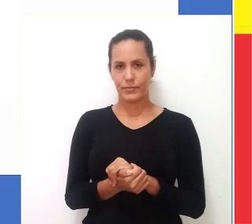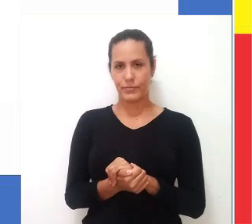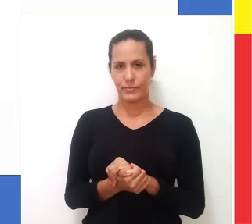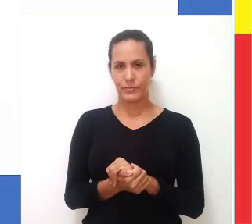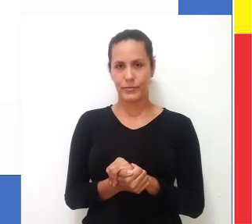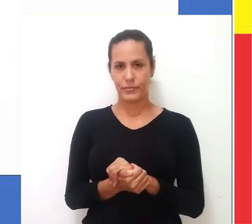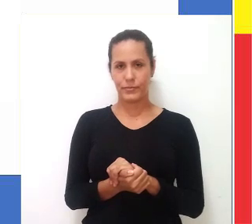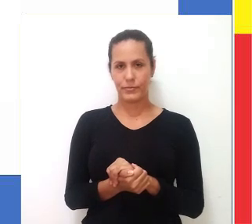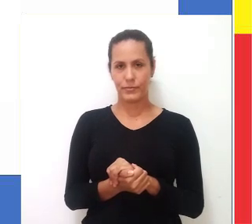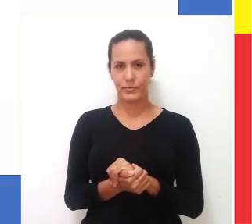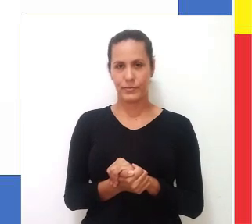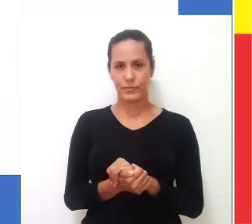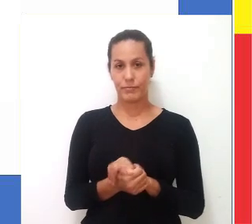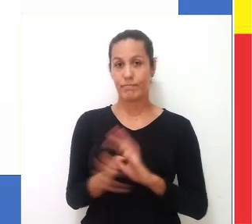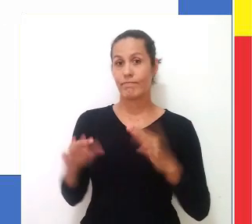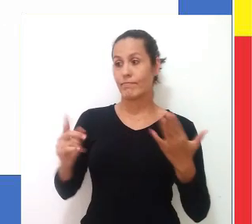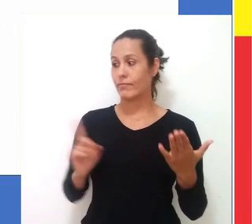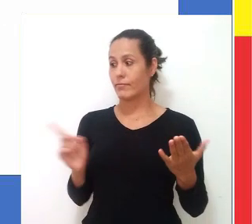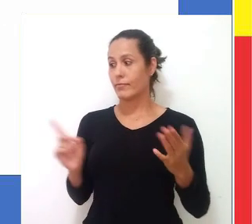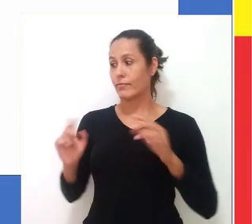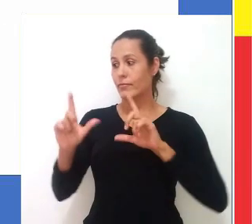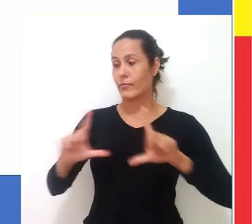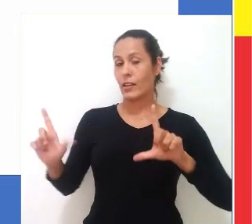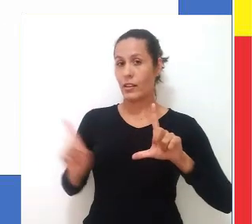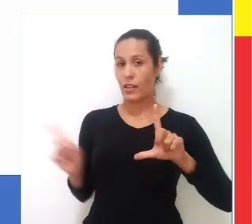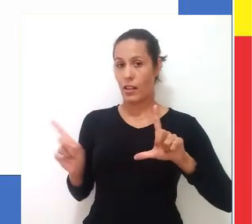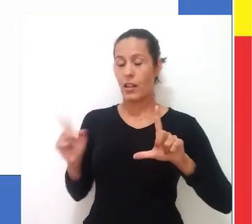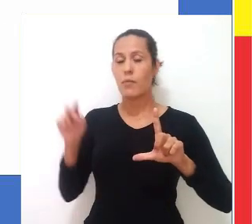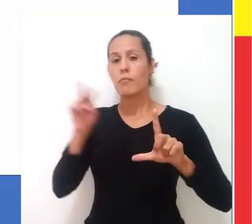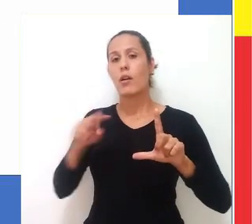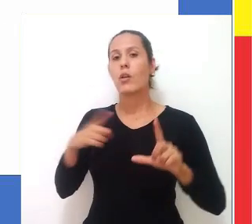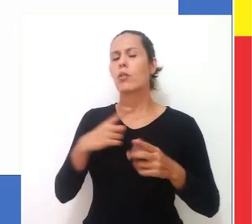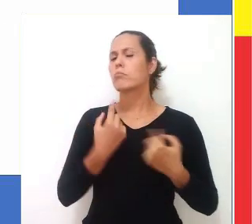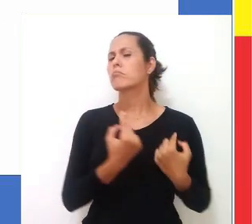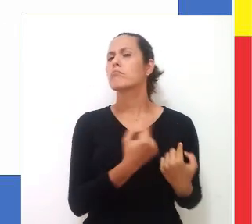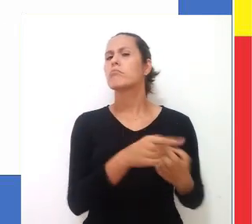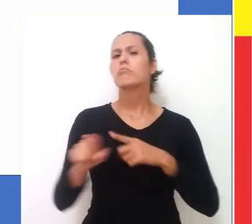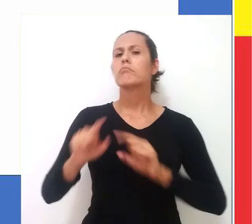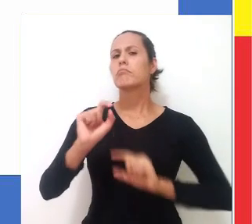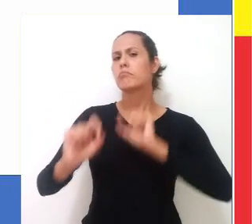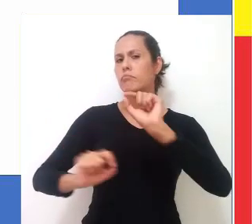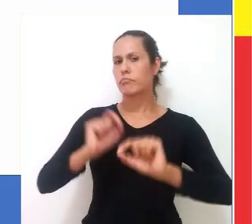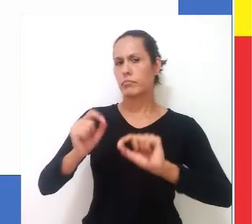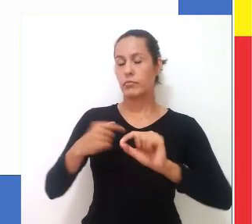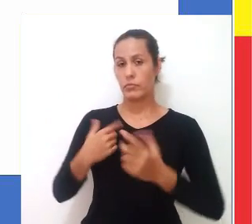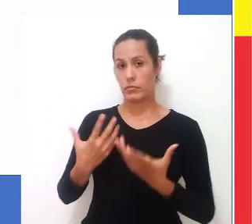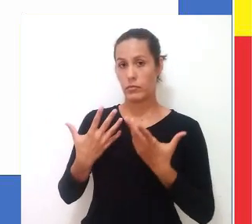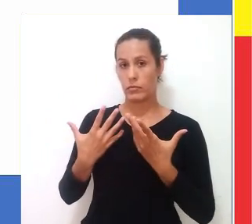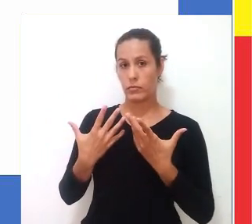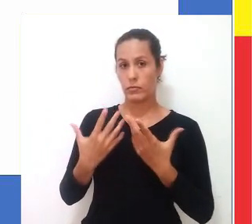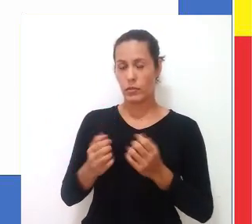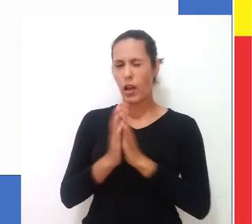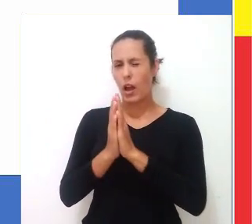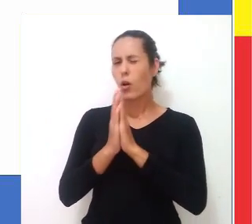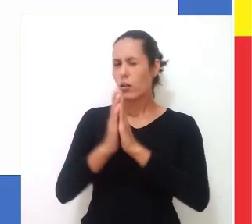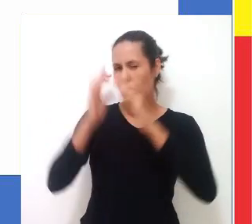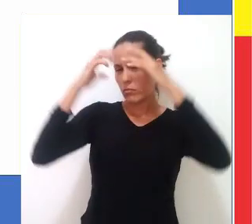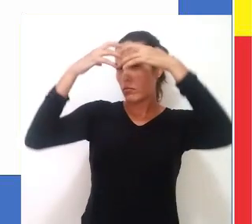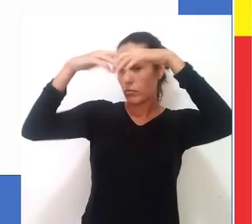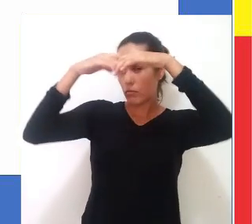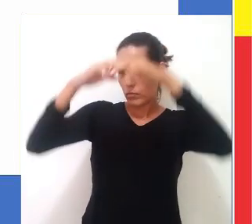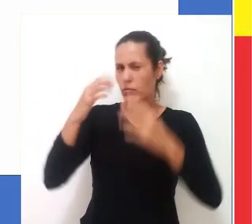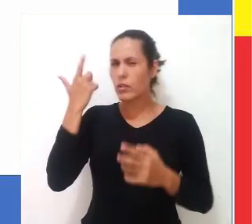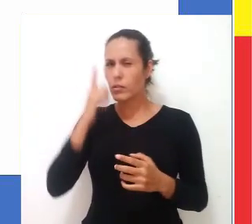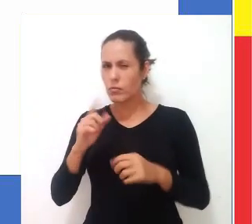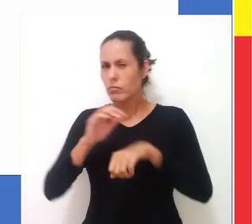I don't wanna hear. Na tela para vocês eu tenho um desafio, então vamos botar a cabecinha para